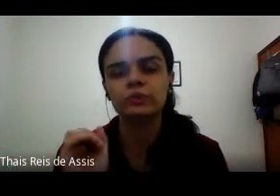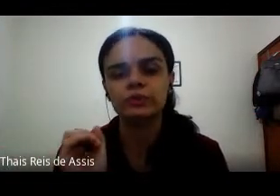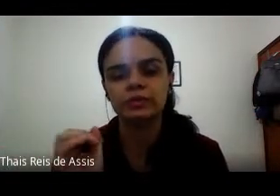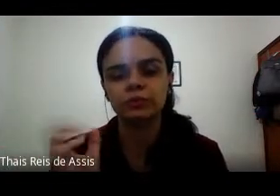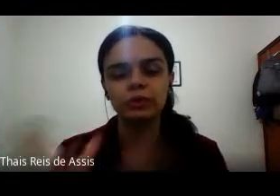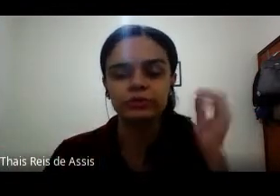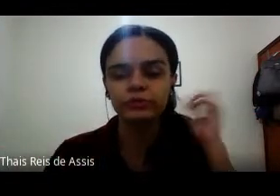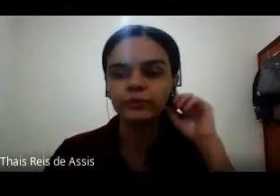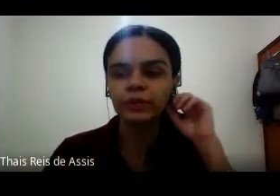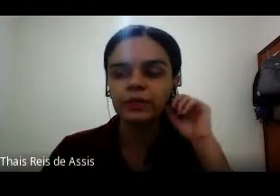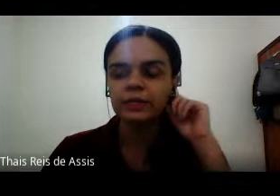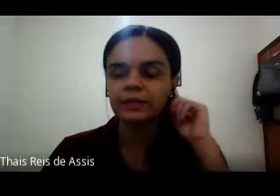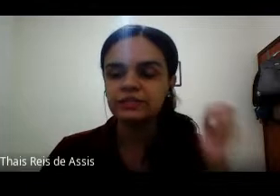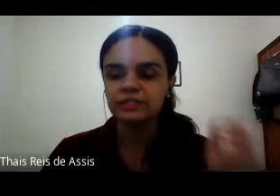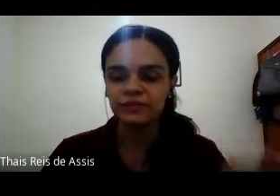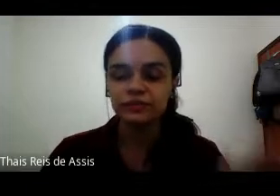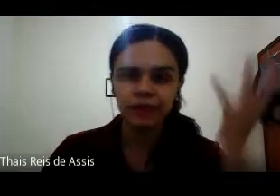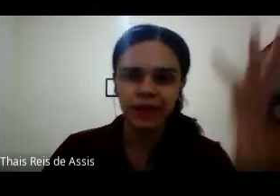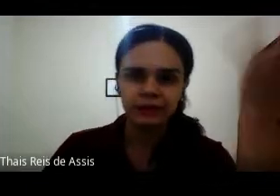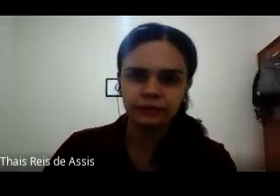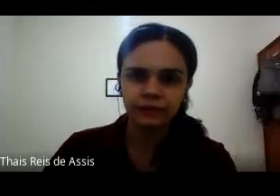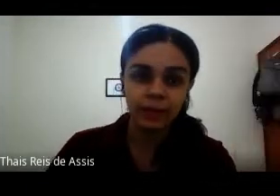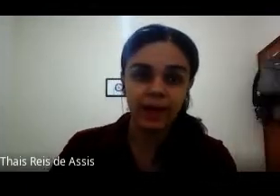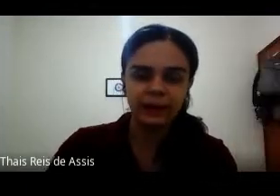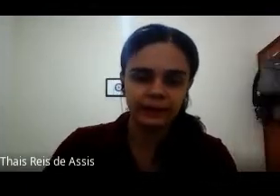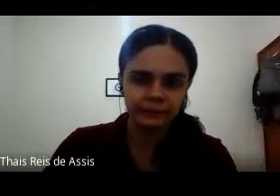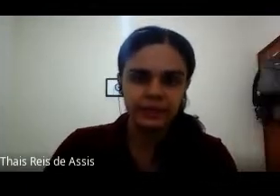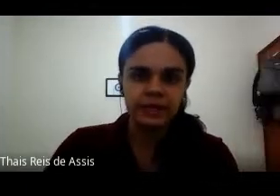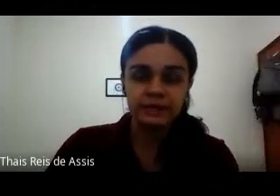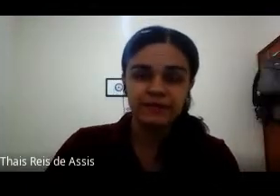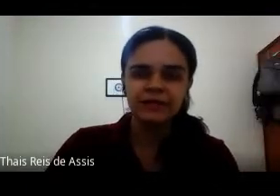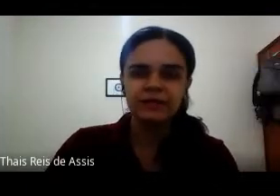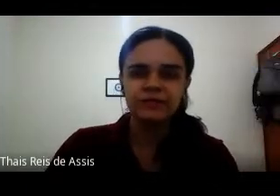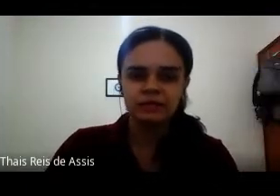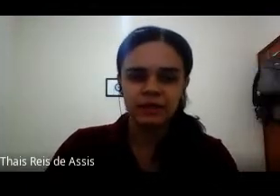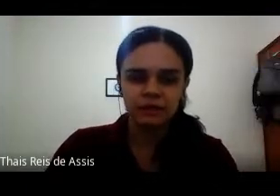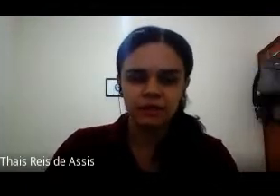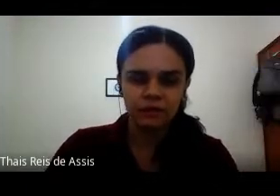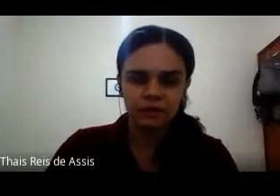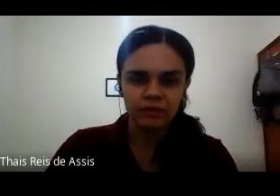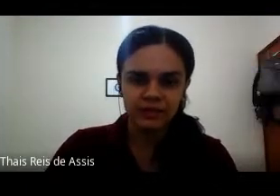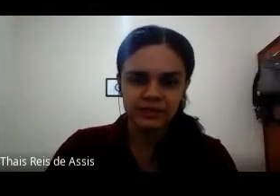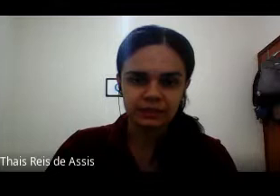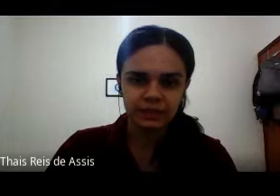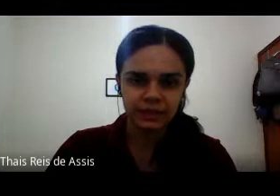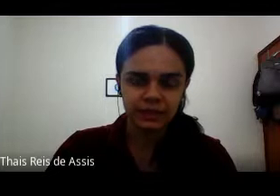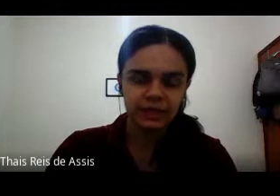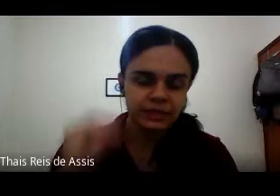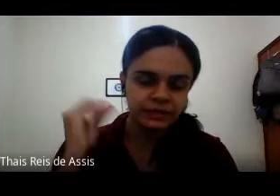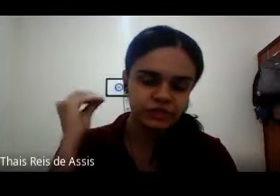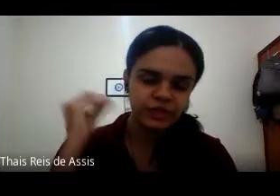um processo político. Então, a gente vê de um lado uma ala que vai defender uma formação